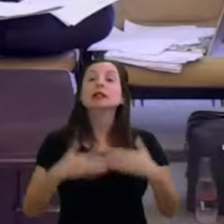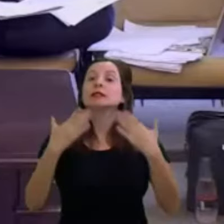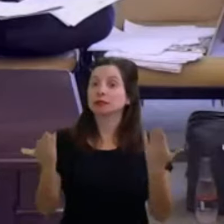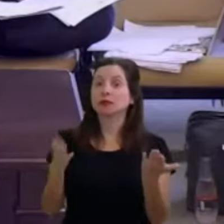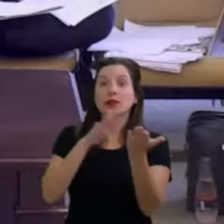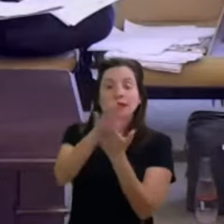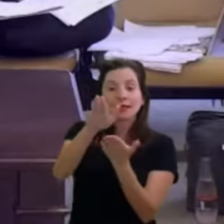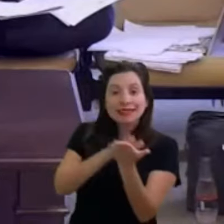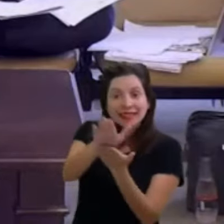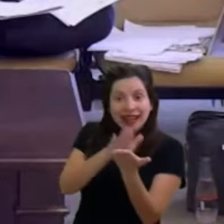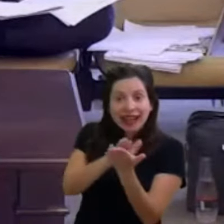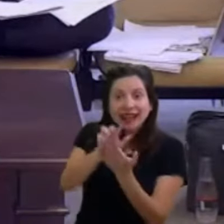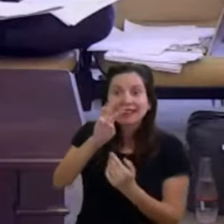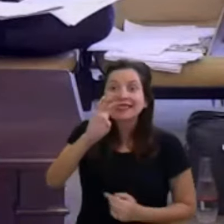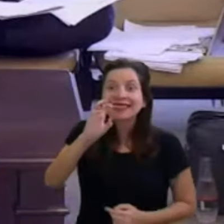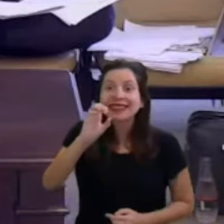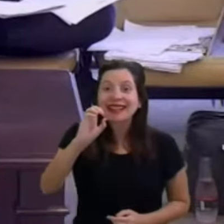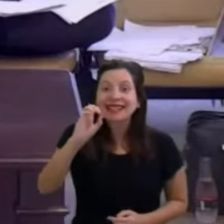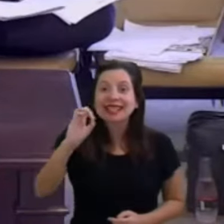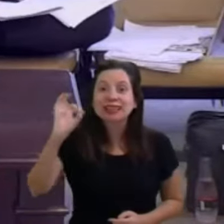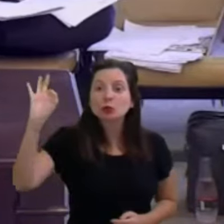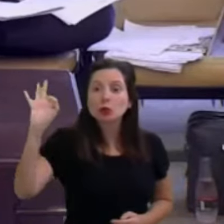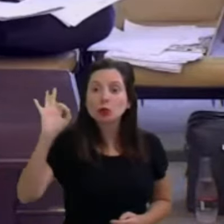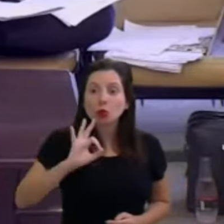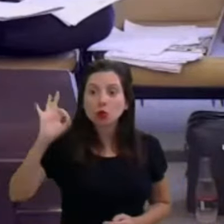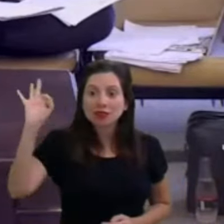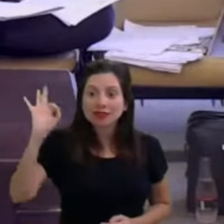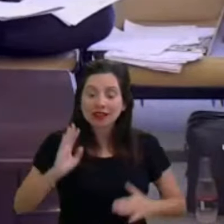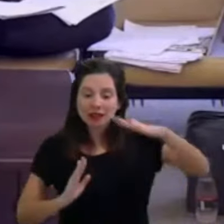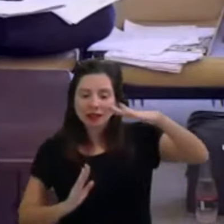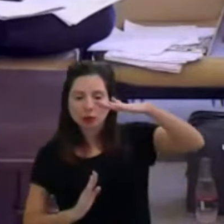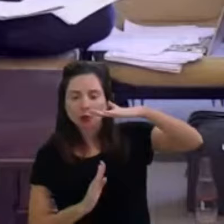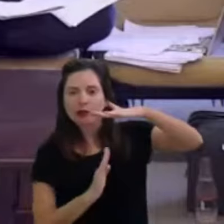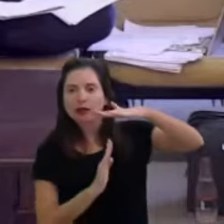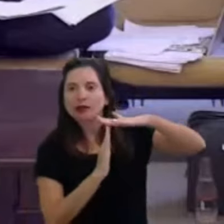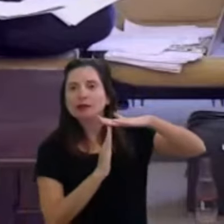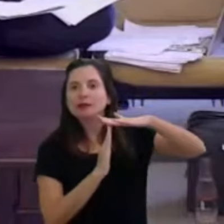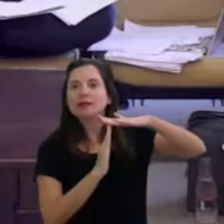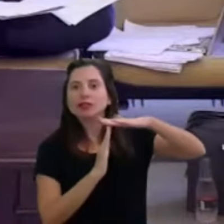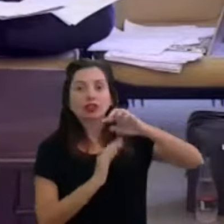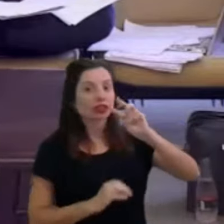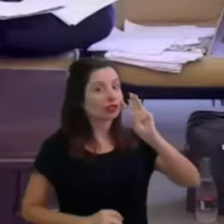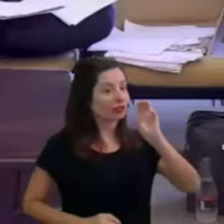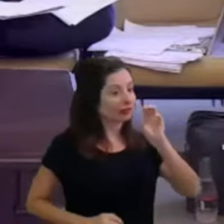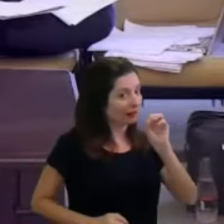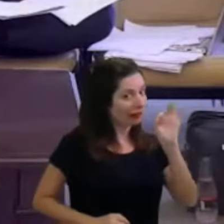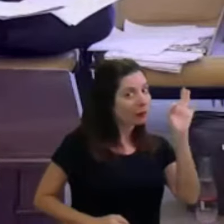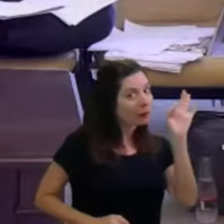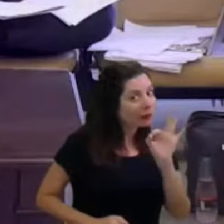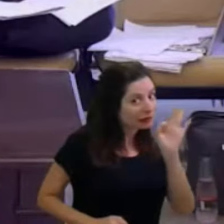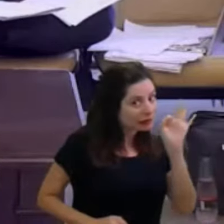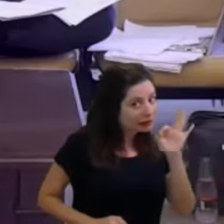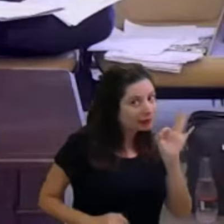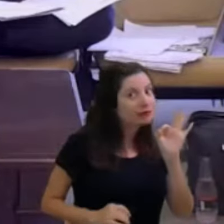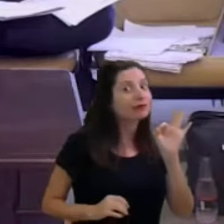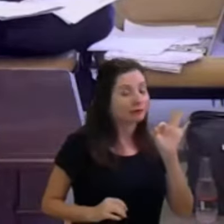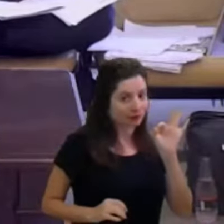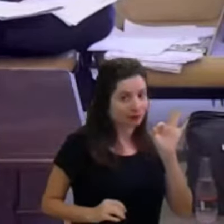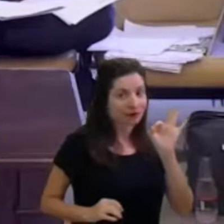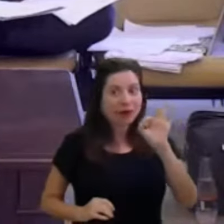equivale a 300% do limite que seria permitido, de 30% do candidato mediano. Extrapolou-se em